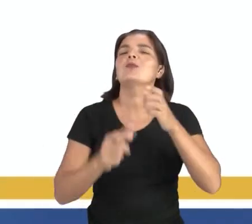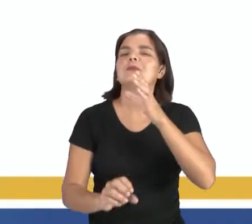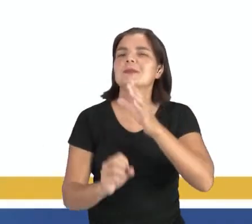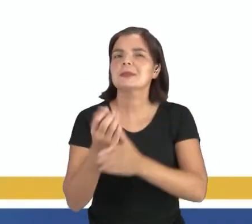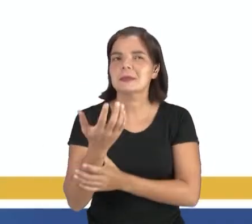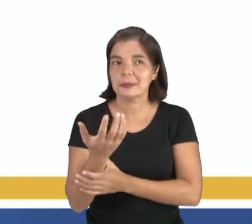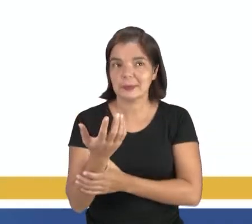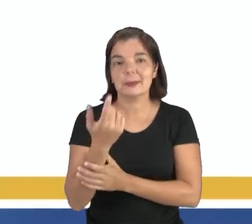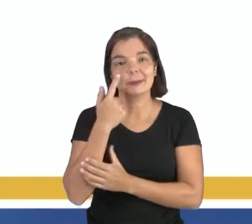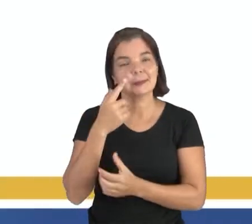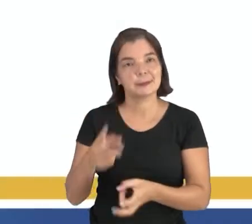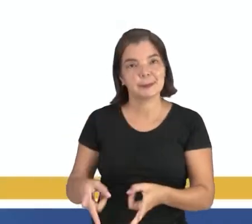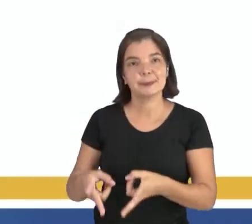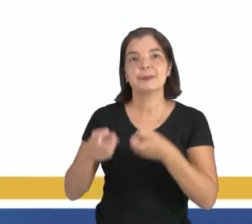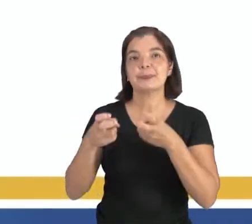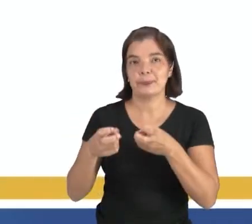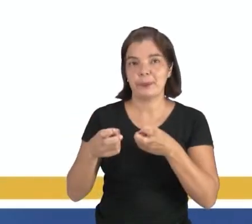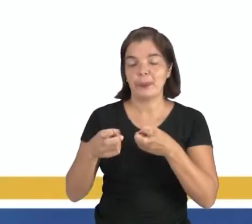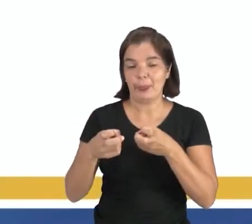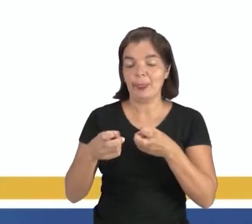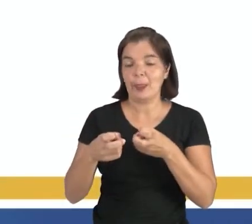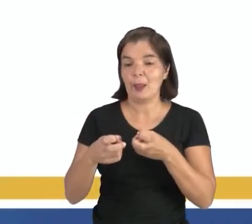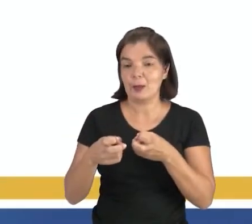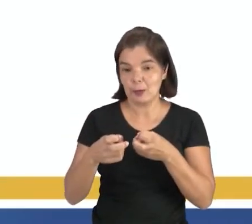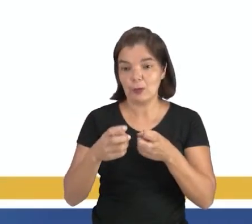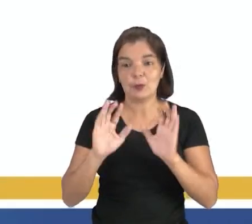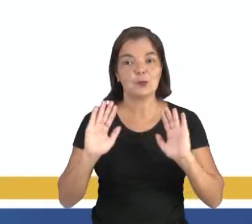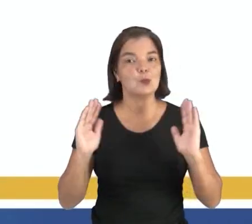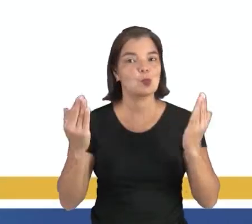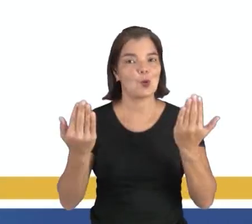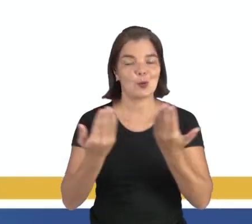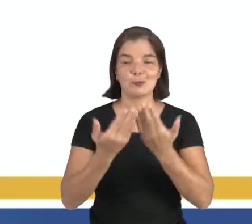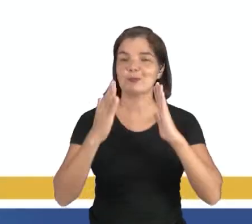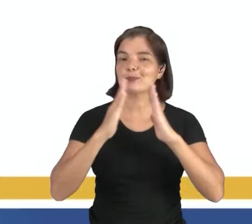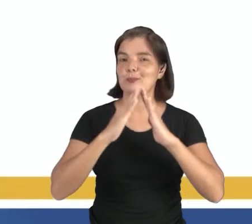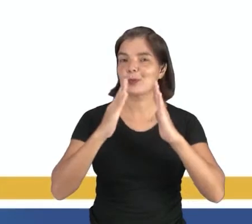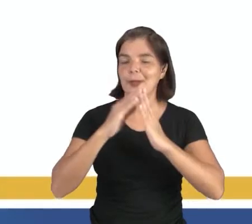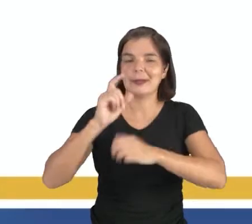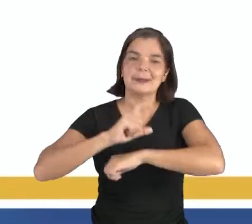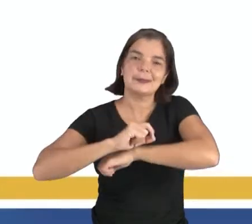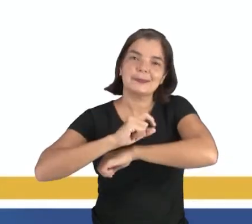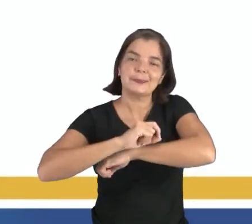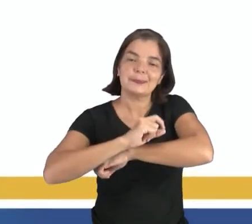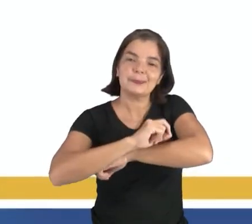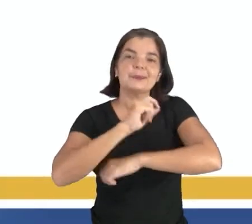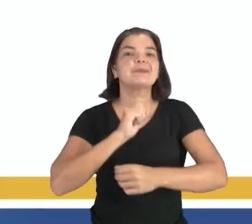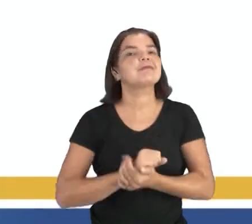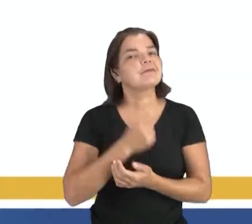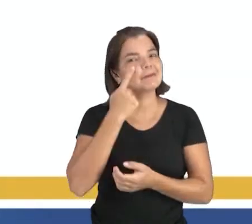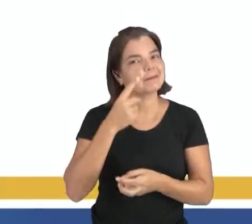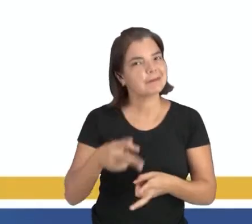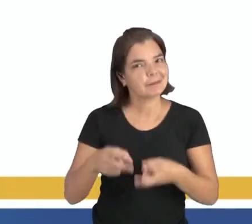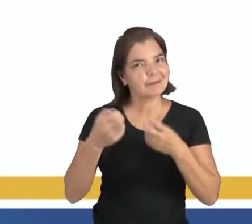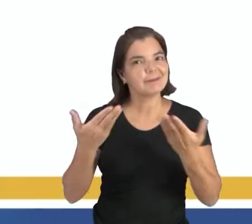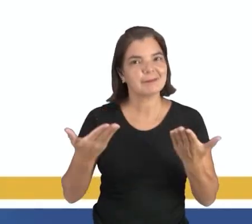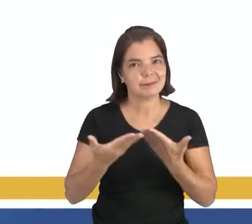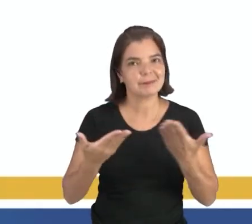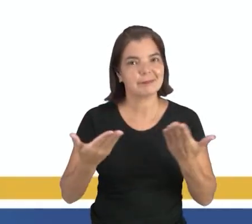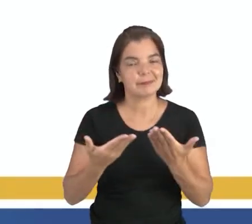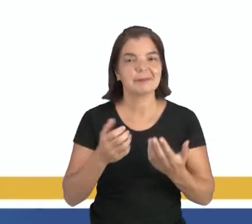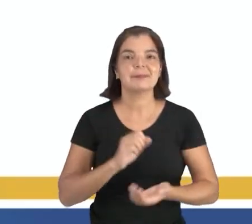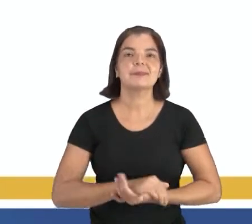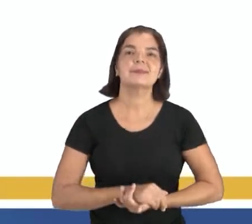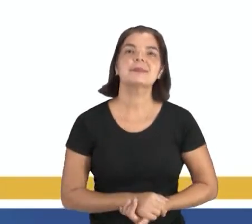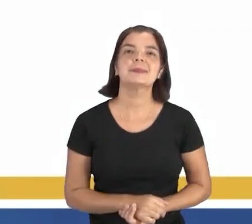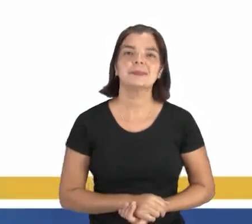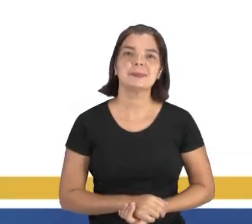espaço, percebemos que o texto propõe os arredores da casa da formiga. Perceberam agora? Vamos